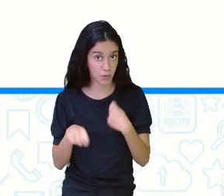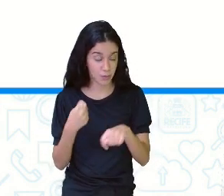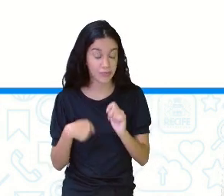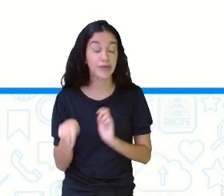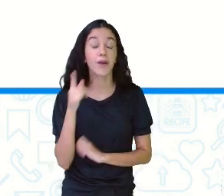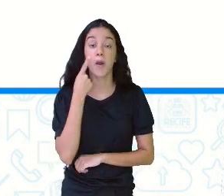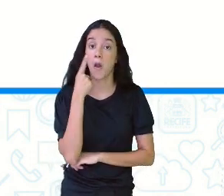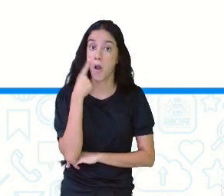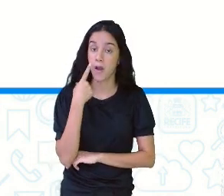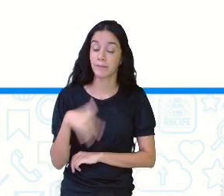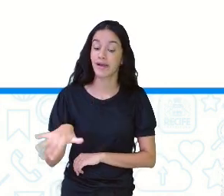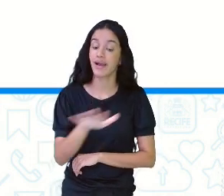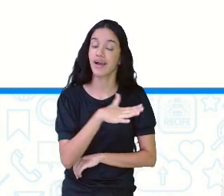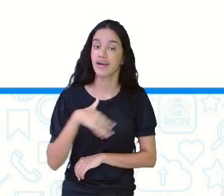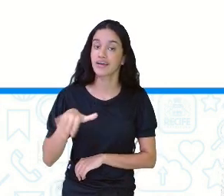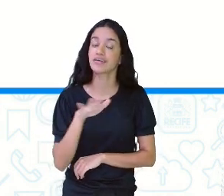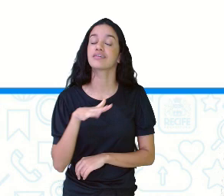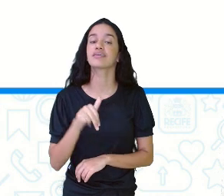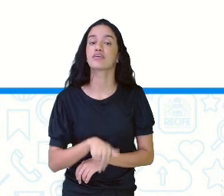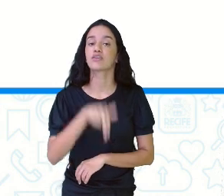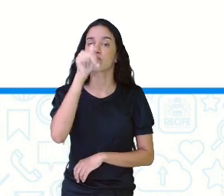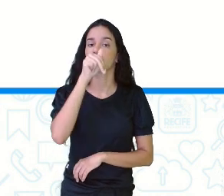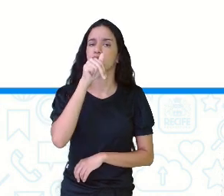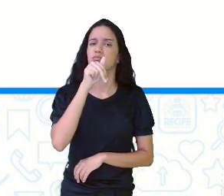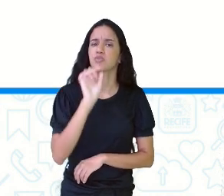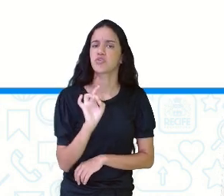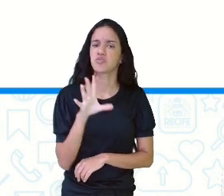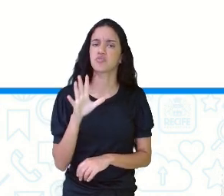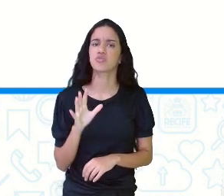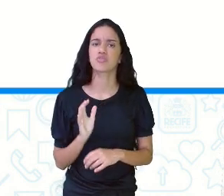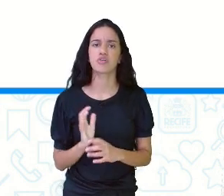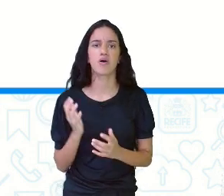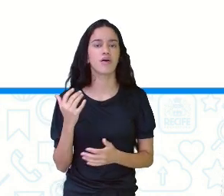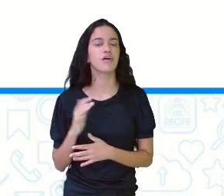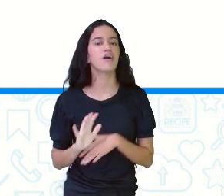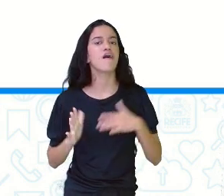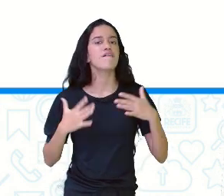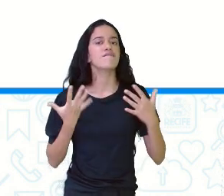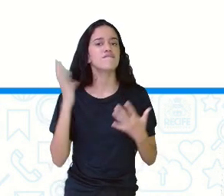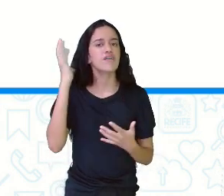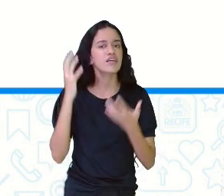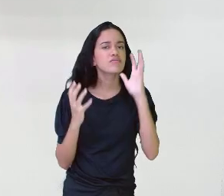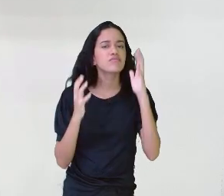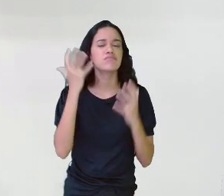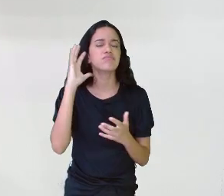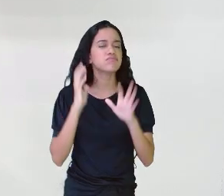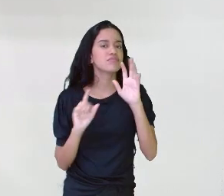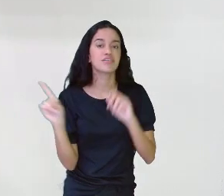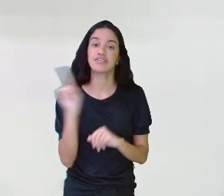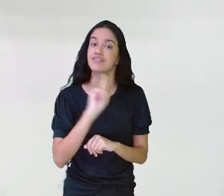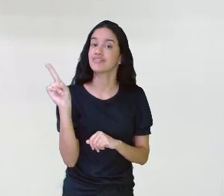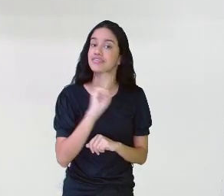bem, a região Nordeste não é só festa, não, é economia também. A